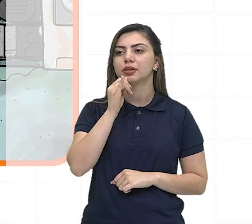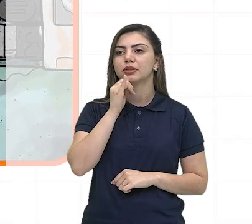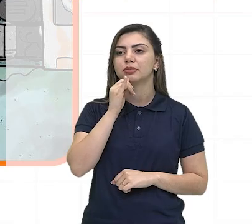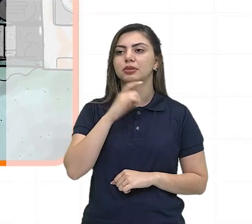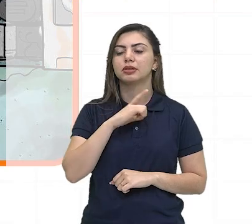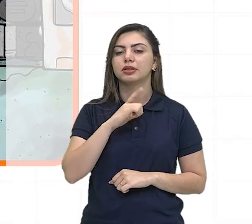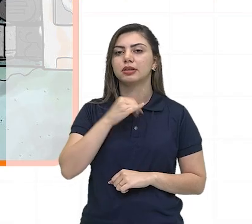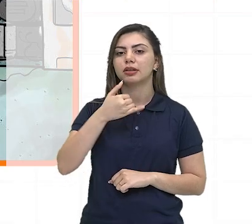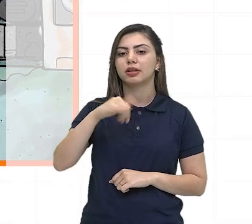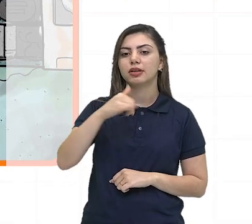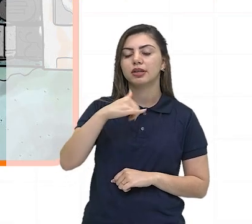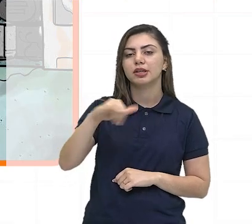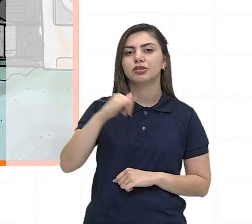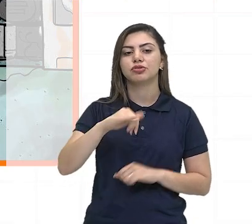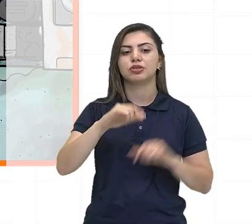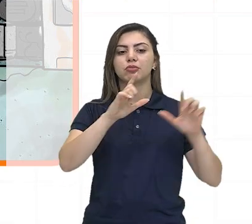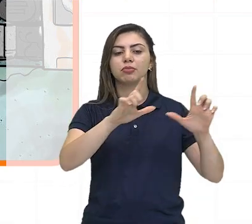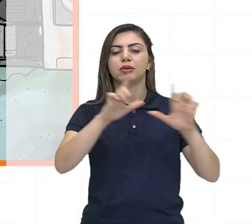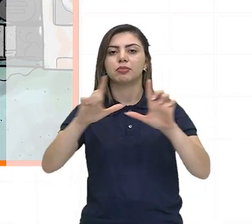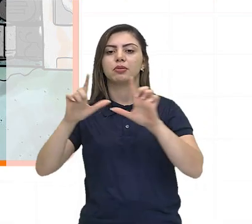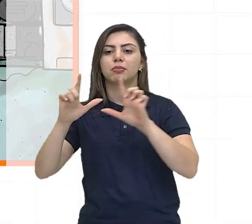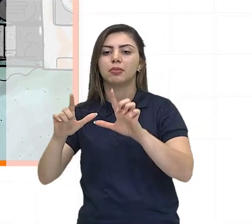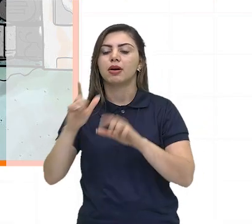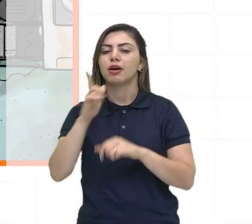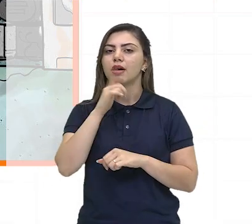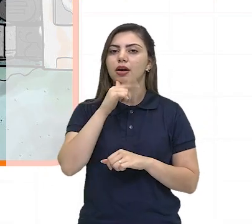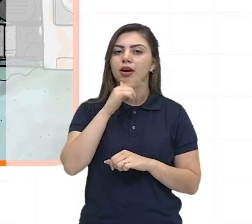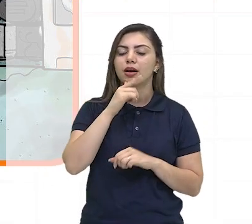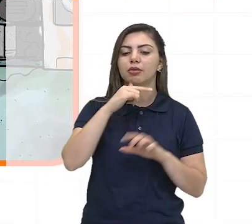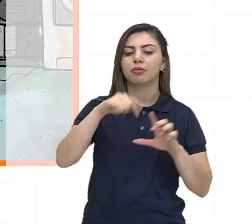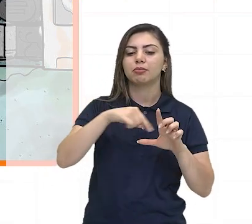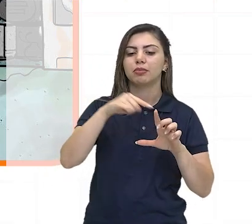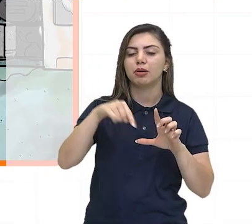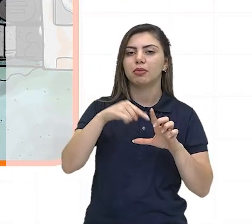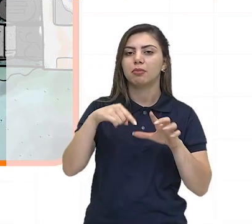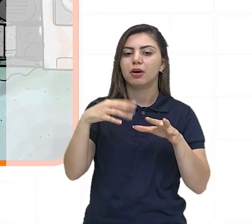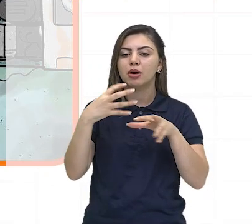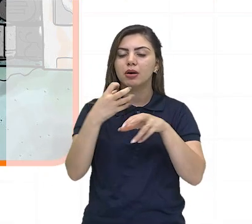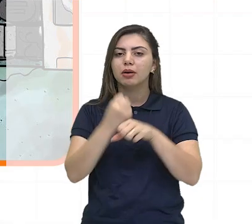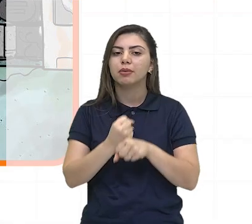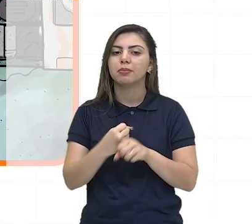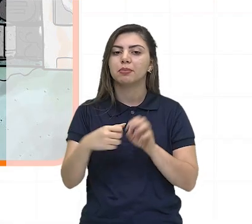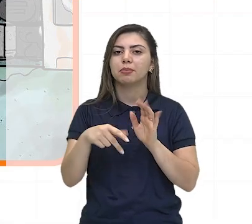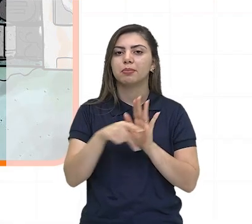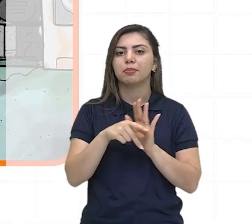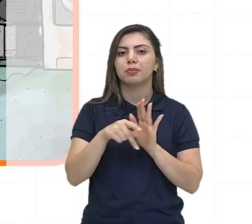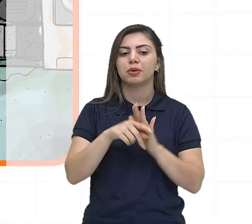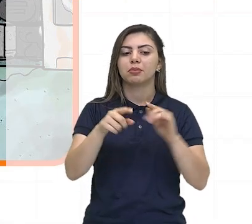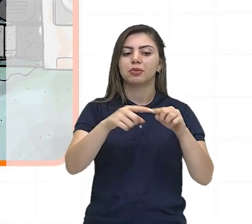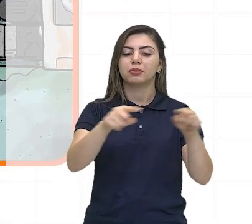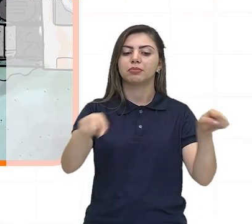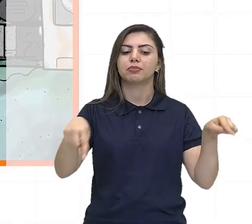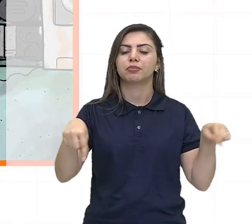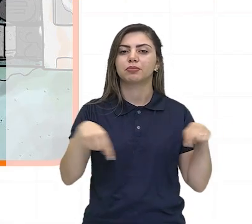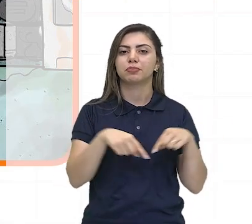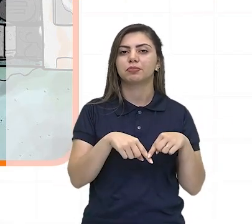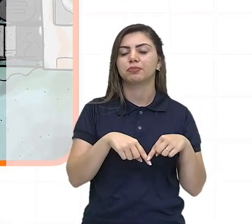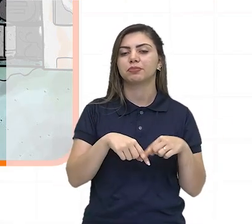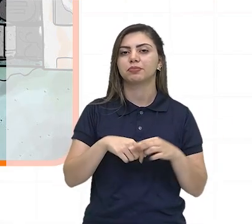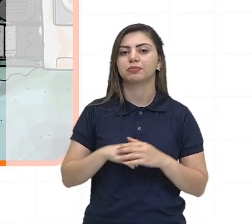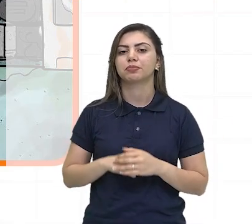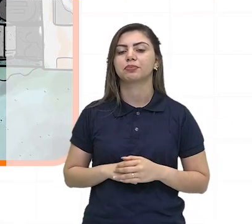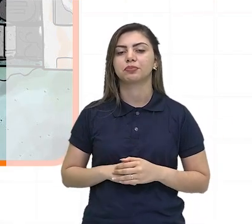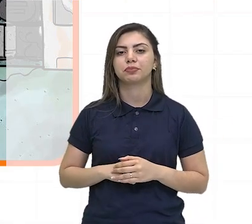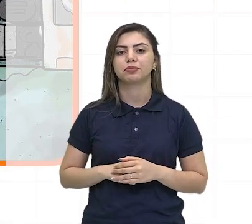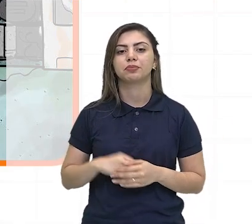contadores de energia, de água ali, que vai estar ali fazendo parte daquela vila. E também nós